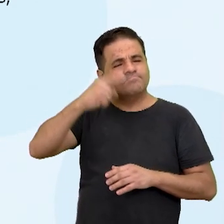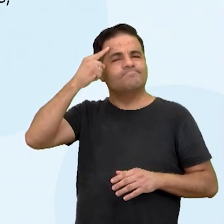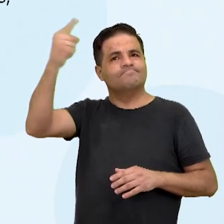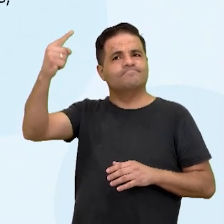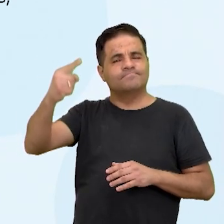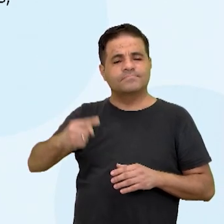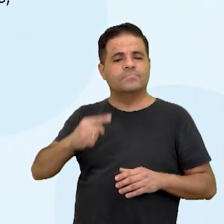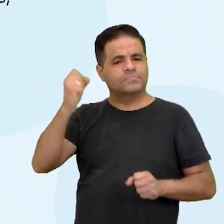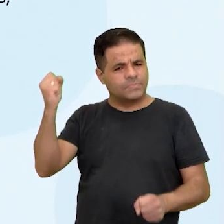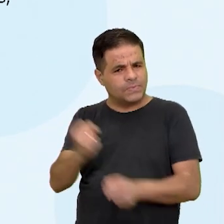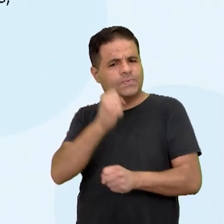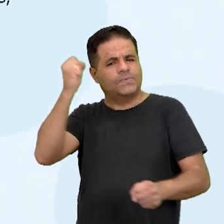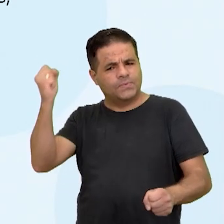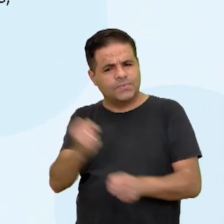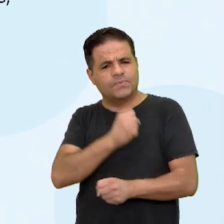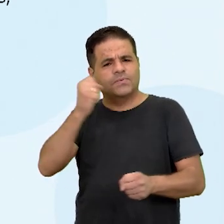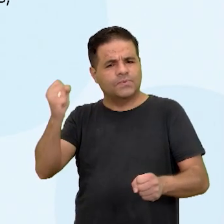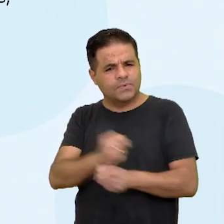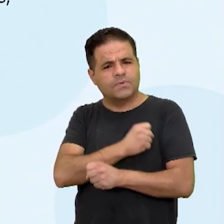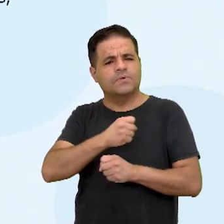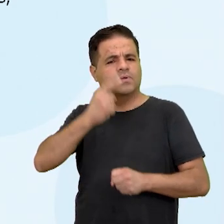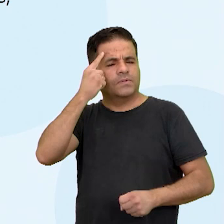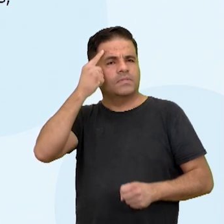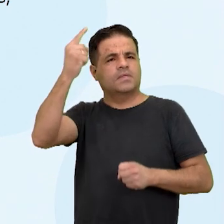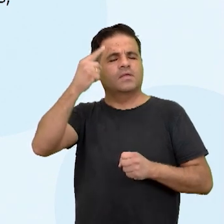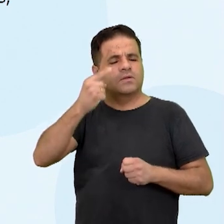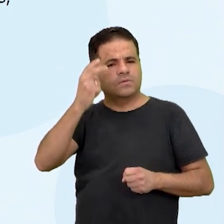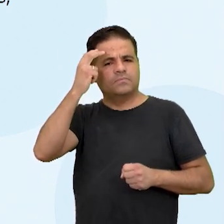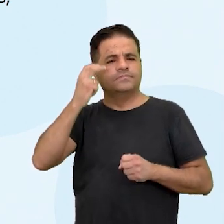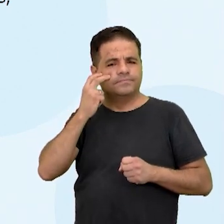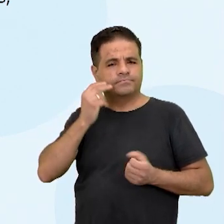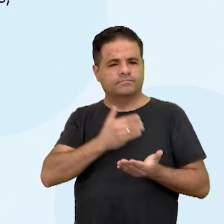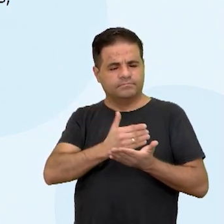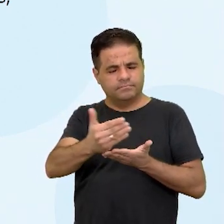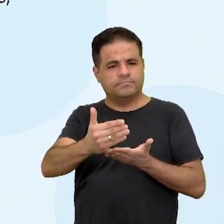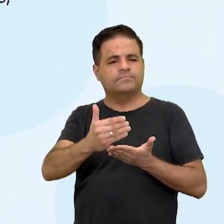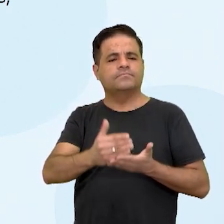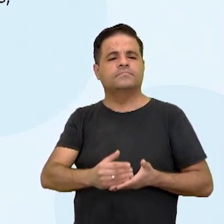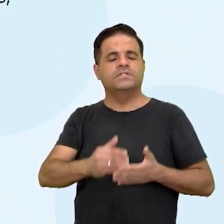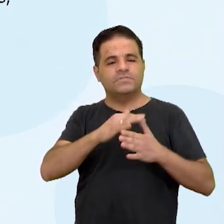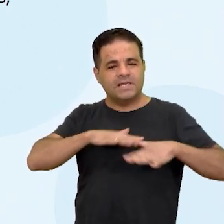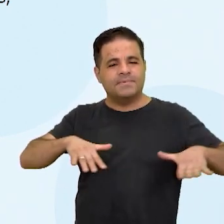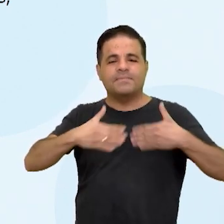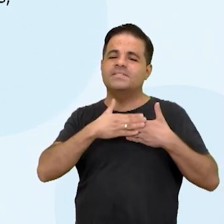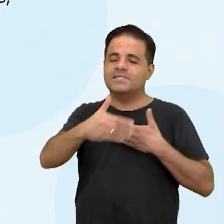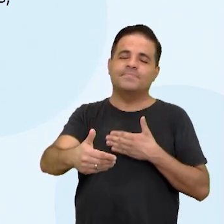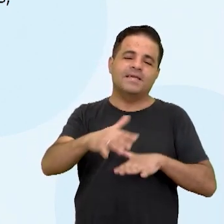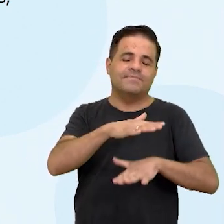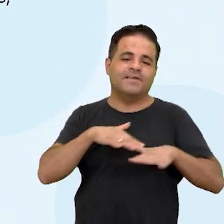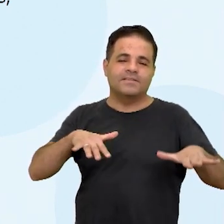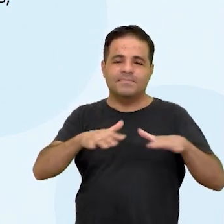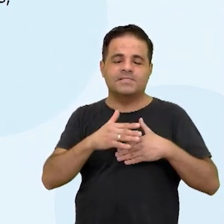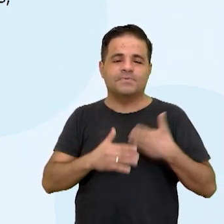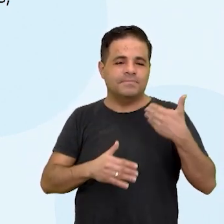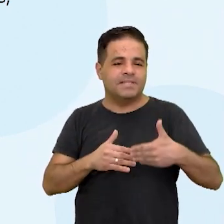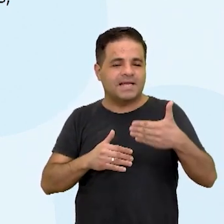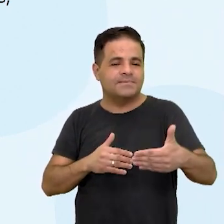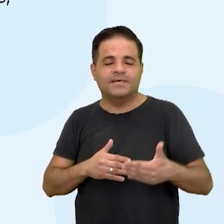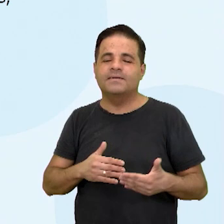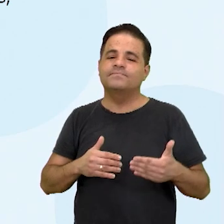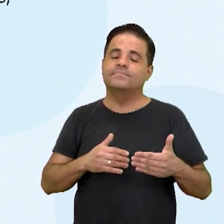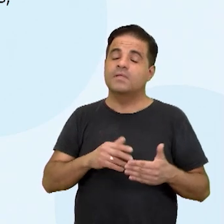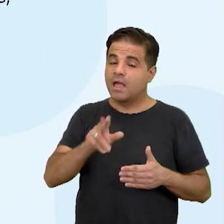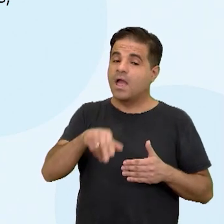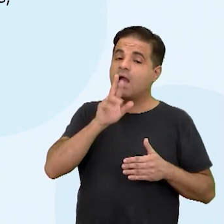estamos construindo a partir da ideia de cultura, de indústria cultural, o princípio da cultura de massa. Então, essa cultura de massa é